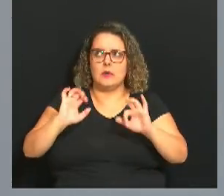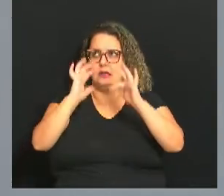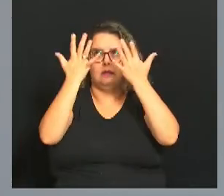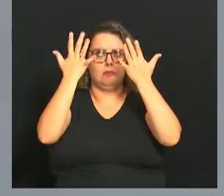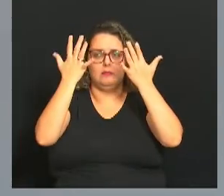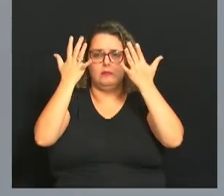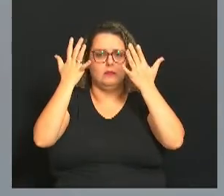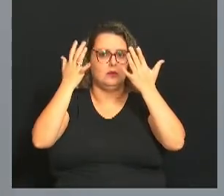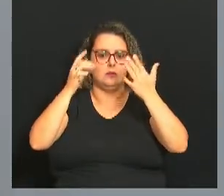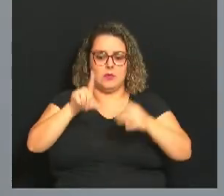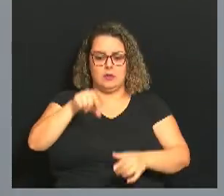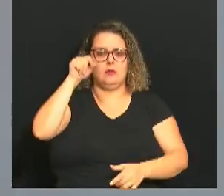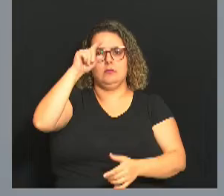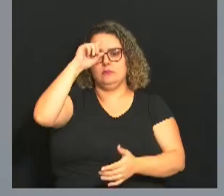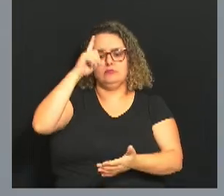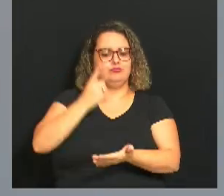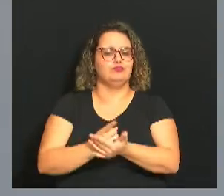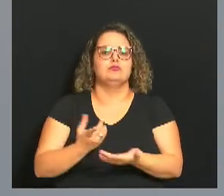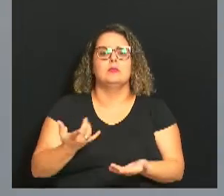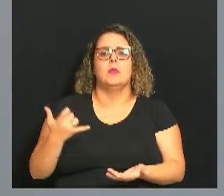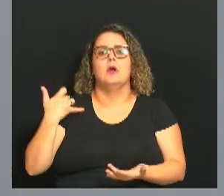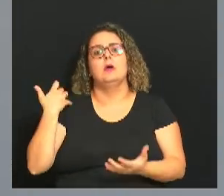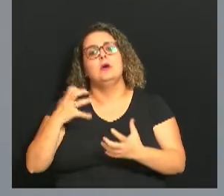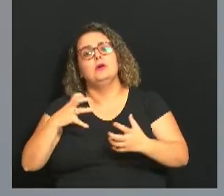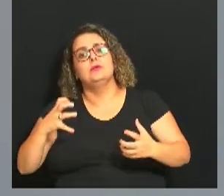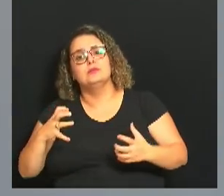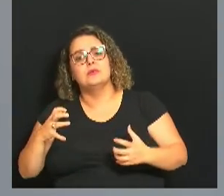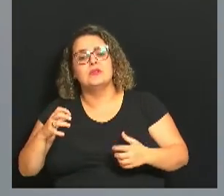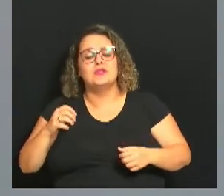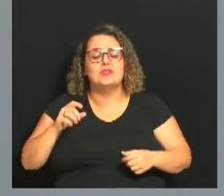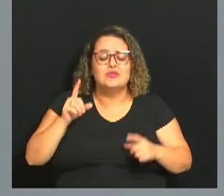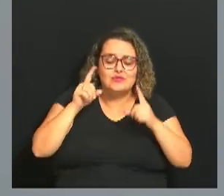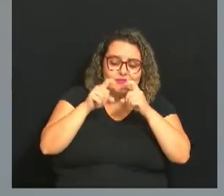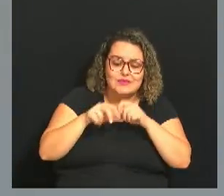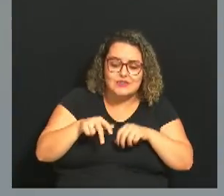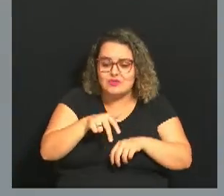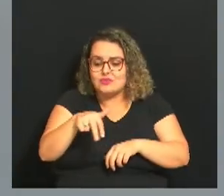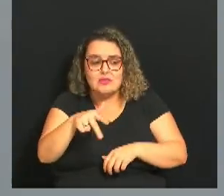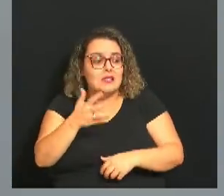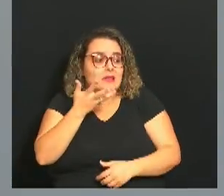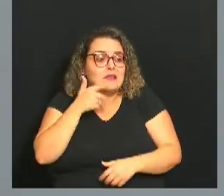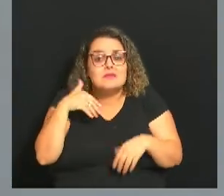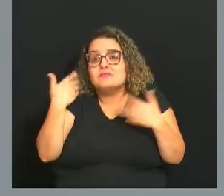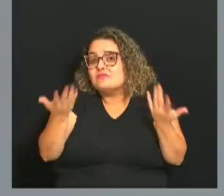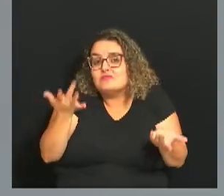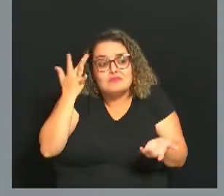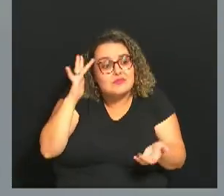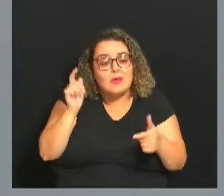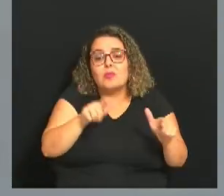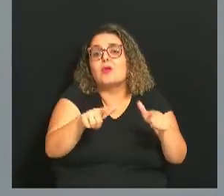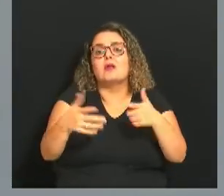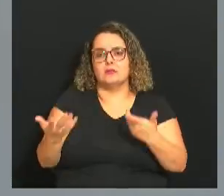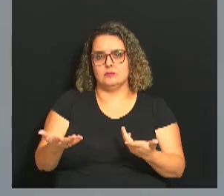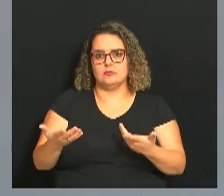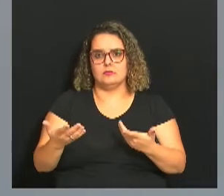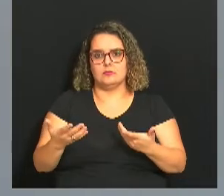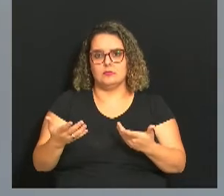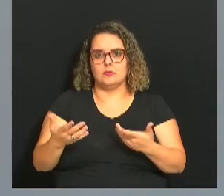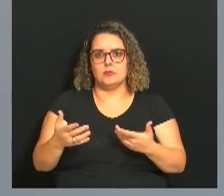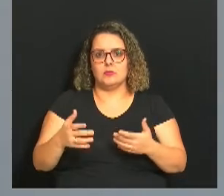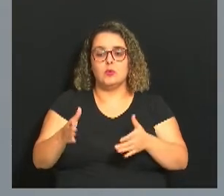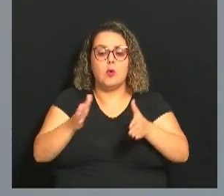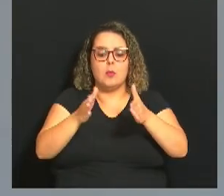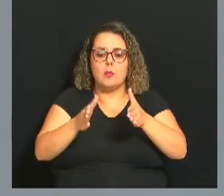Idoso geralmente tem dificuldade de locomoção, criança não sabe para onde ir. Então, num processo de evacuação. Vamos